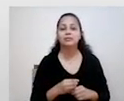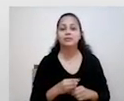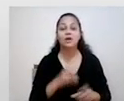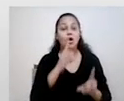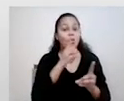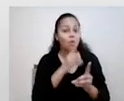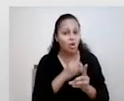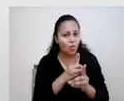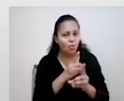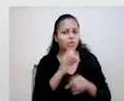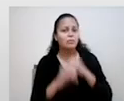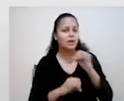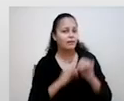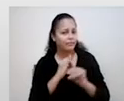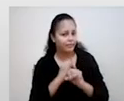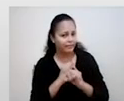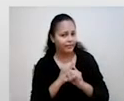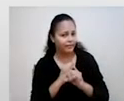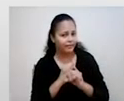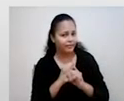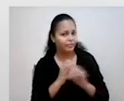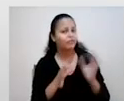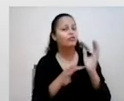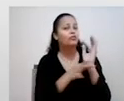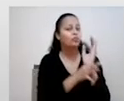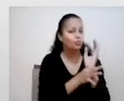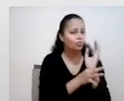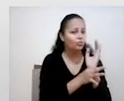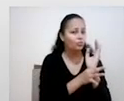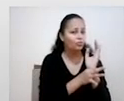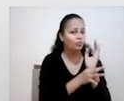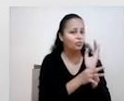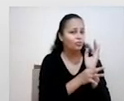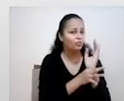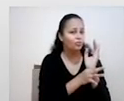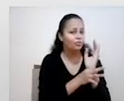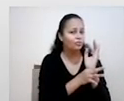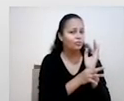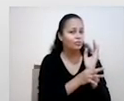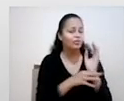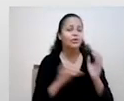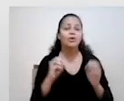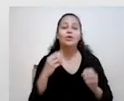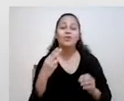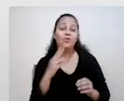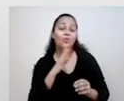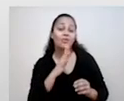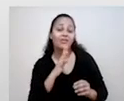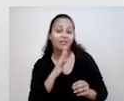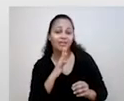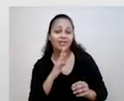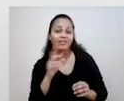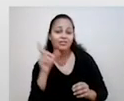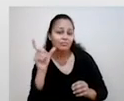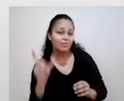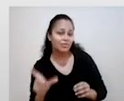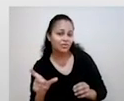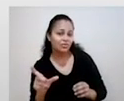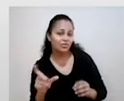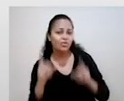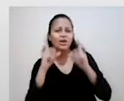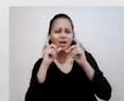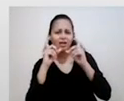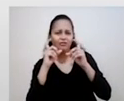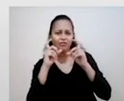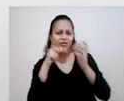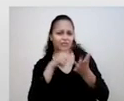pela internet, será que é seguro? Será que eu sei realmente, quando alguém me manda, eu conheço alguém pela internet, aquela foto, será que ela é